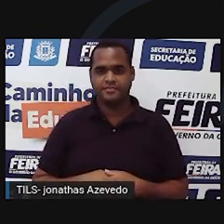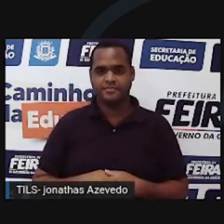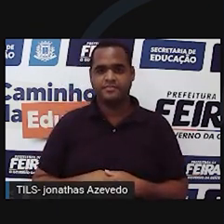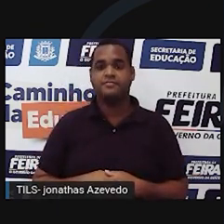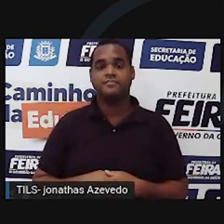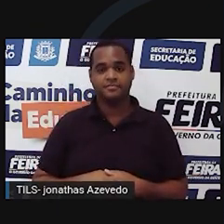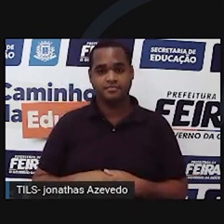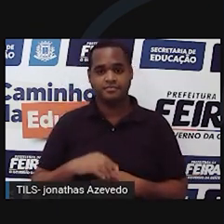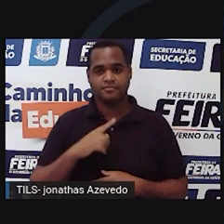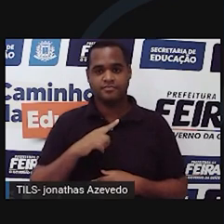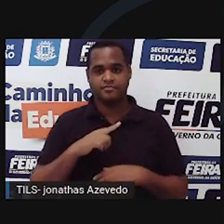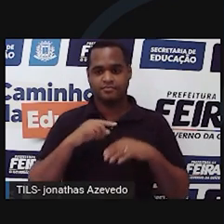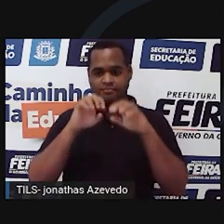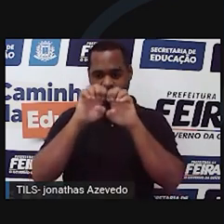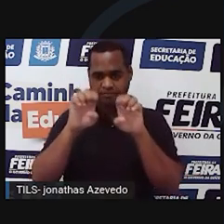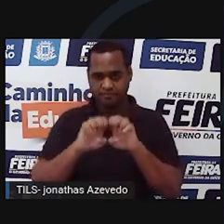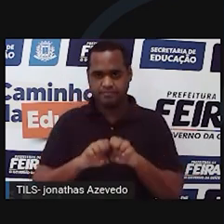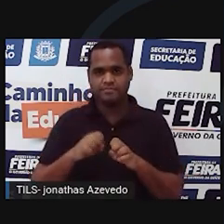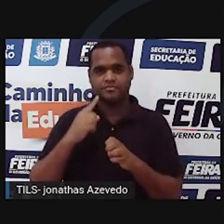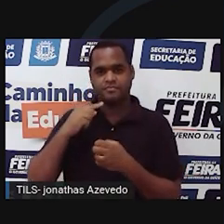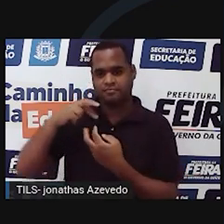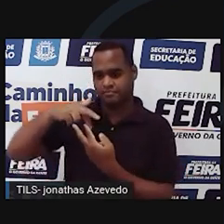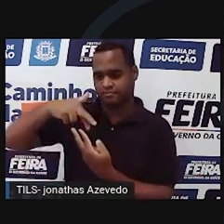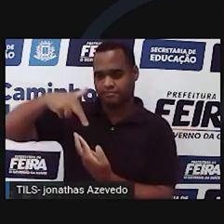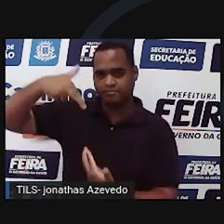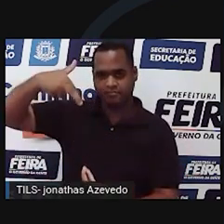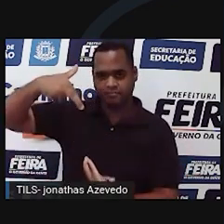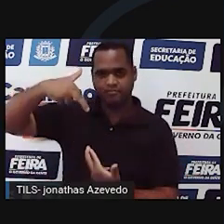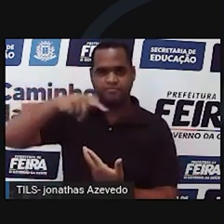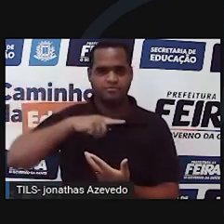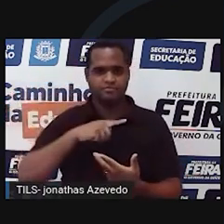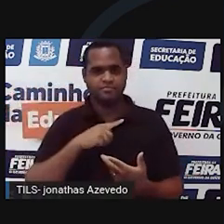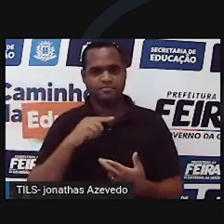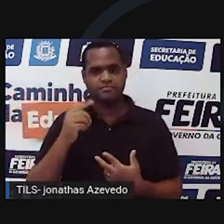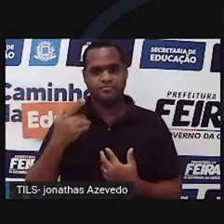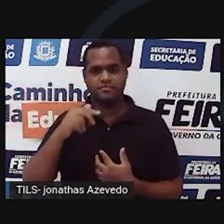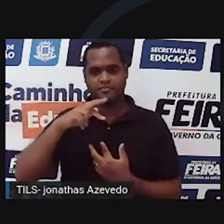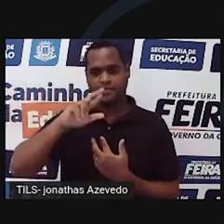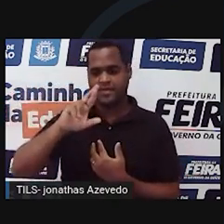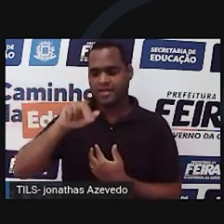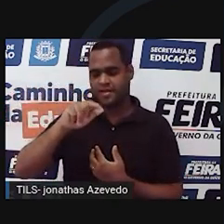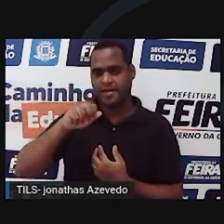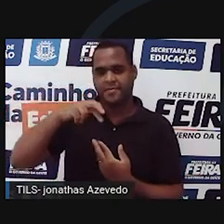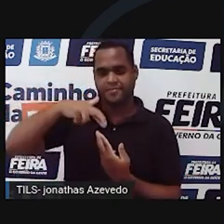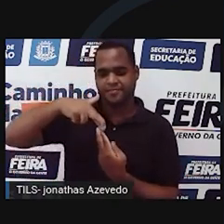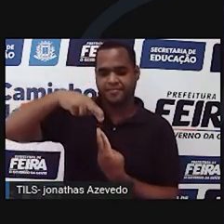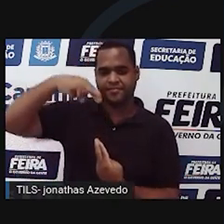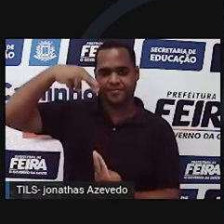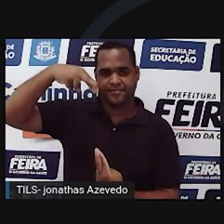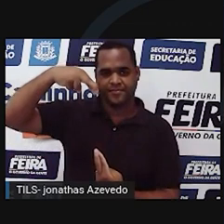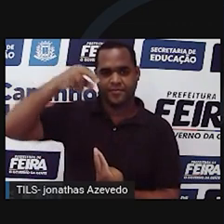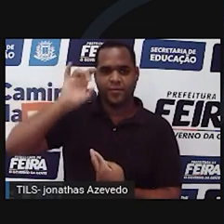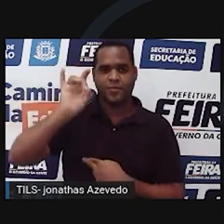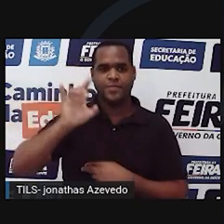O DNA possui duas fitas helicoidais, enquanto que o RNA possui apenas uma.